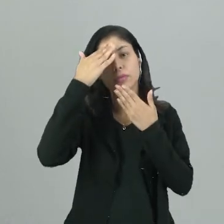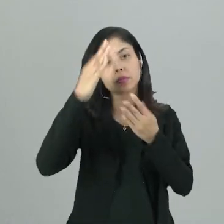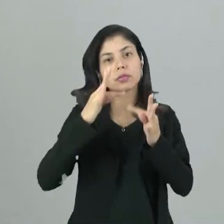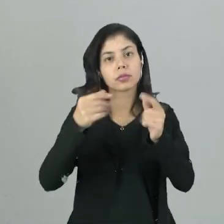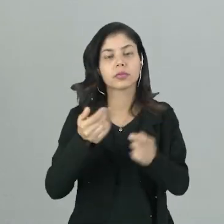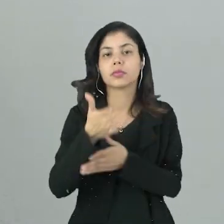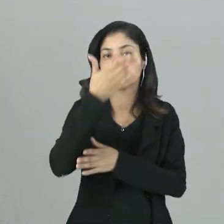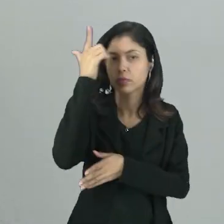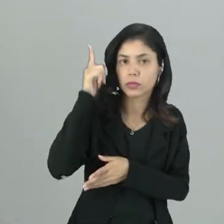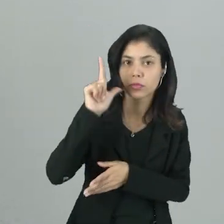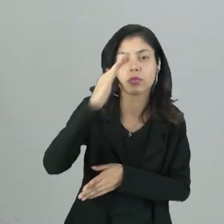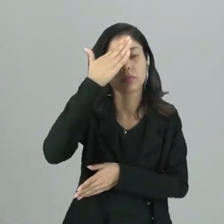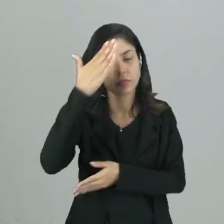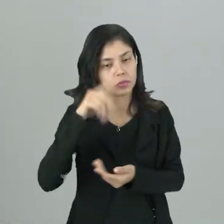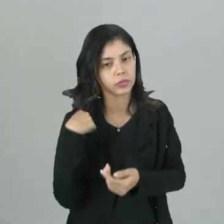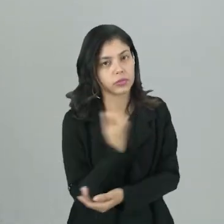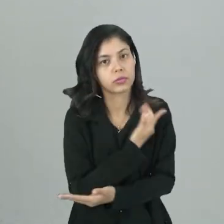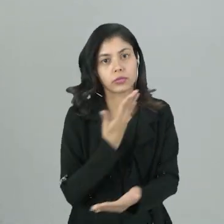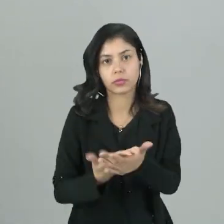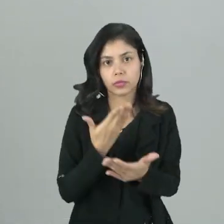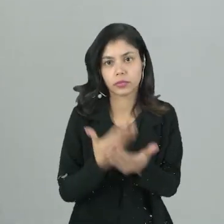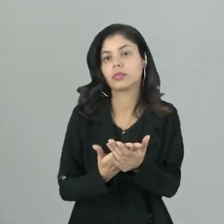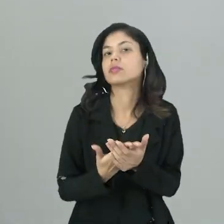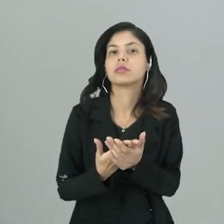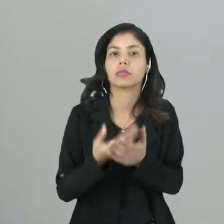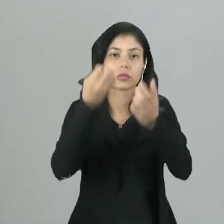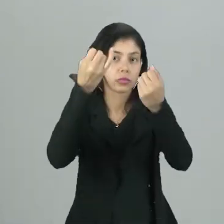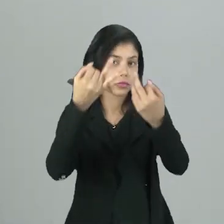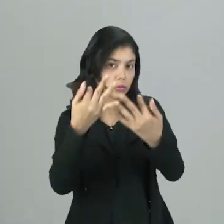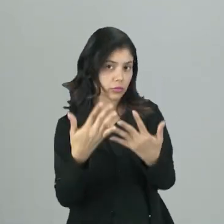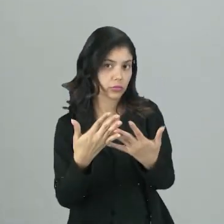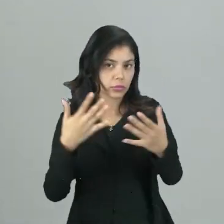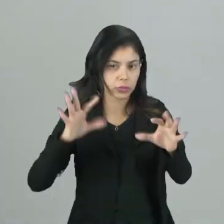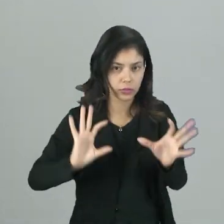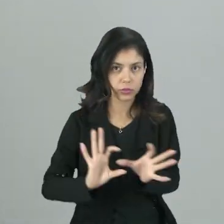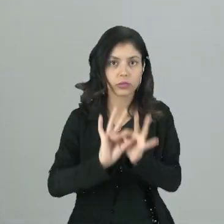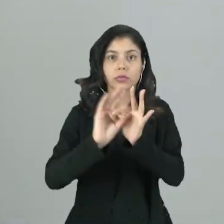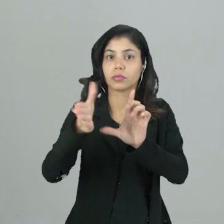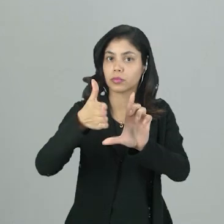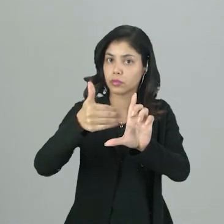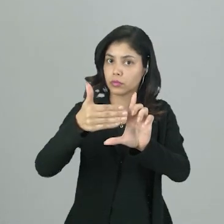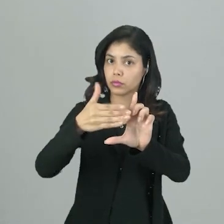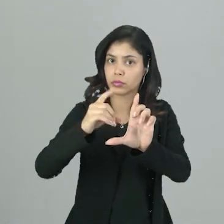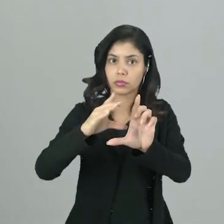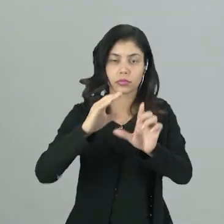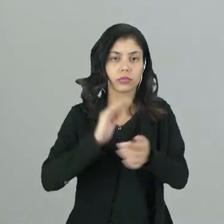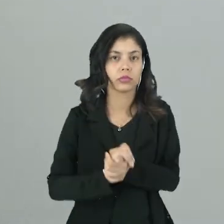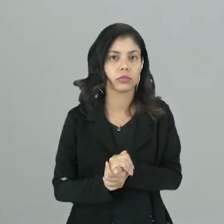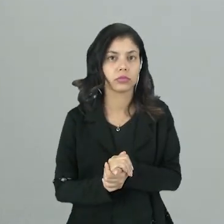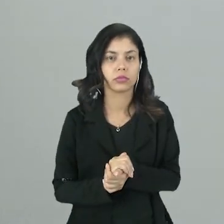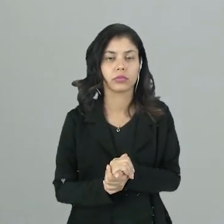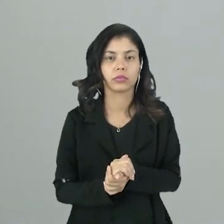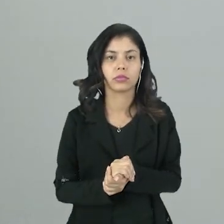vocês tenham conseguido compreender a nossa aula. Para ter acesso a essa aula na íntegra, acessem a plataforma Eduque no